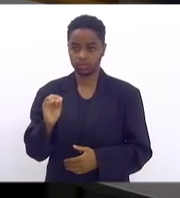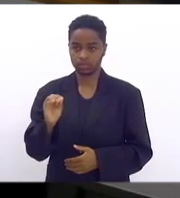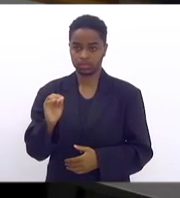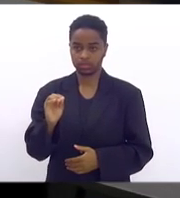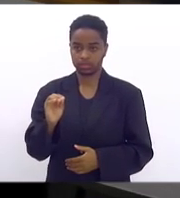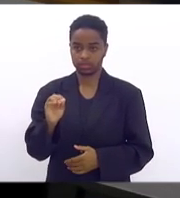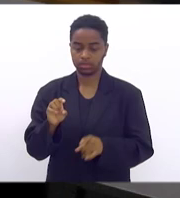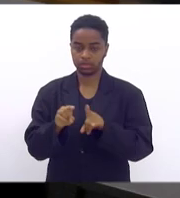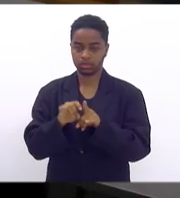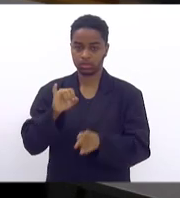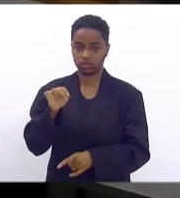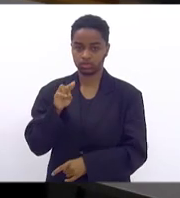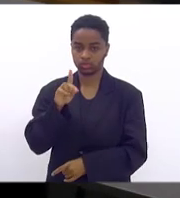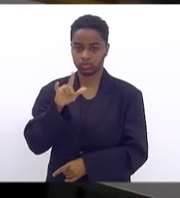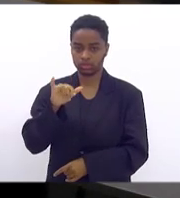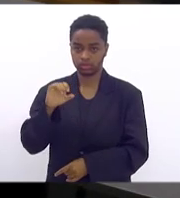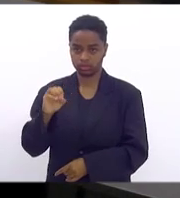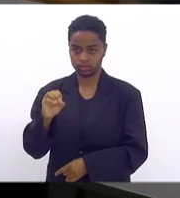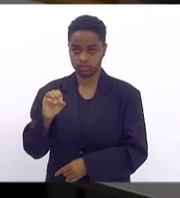do Júlio